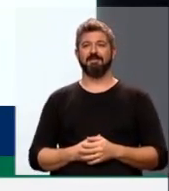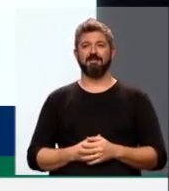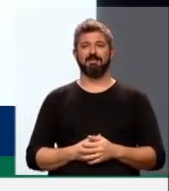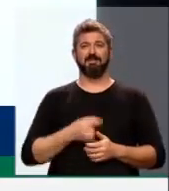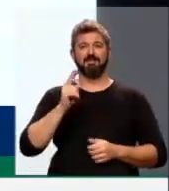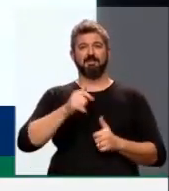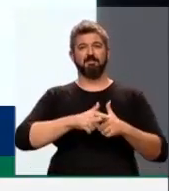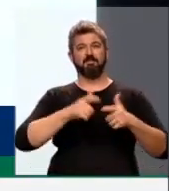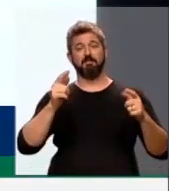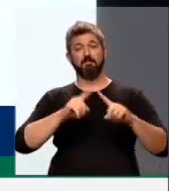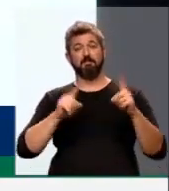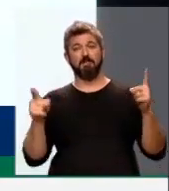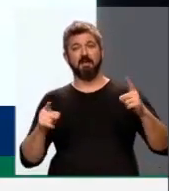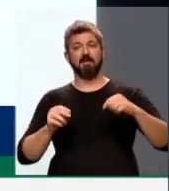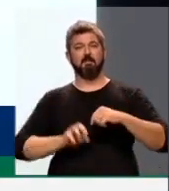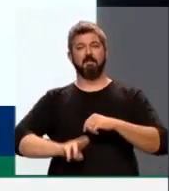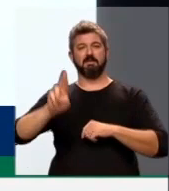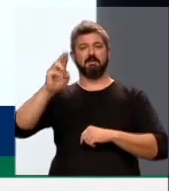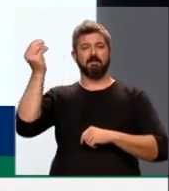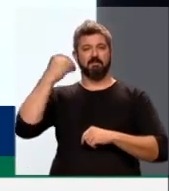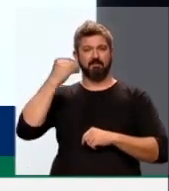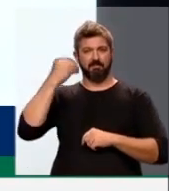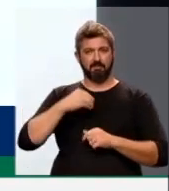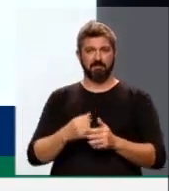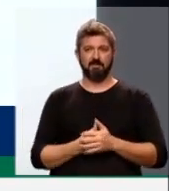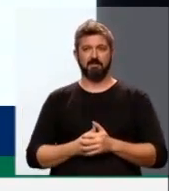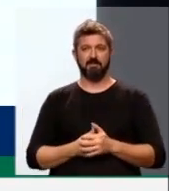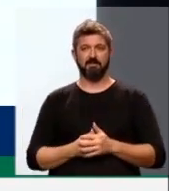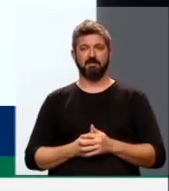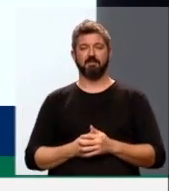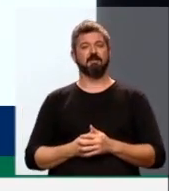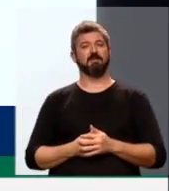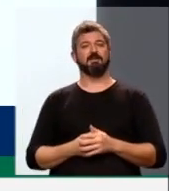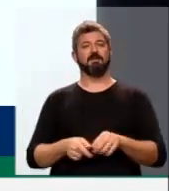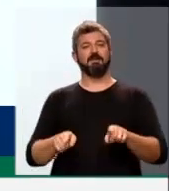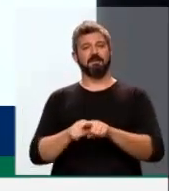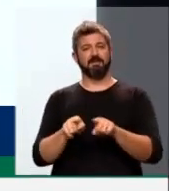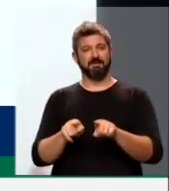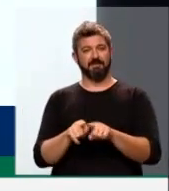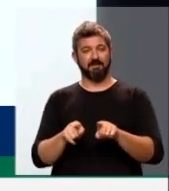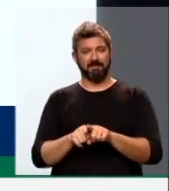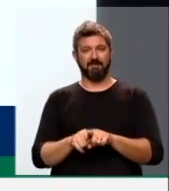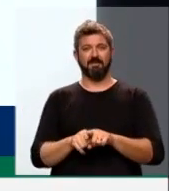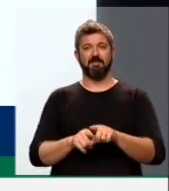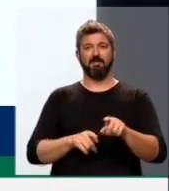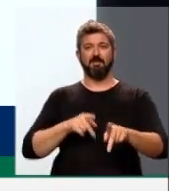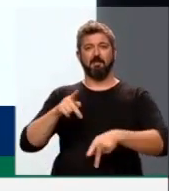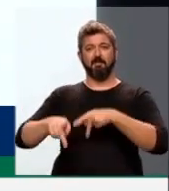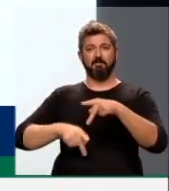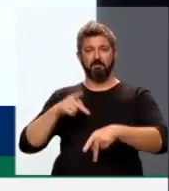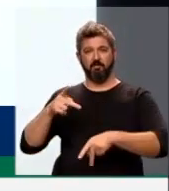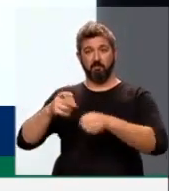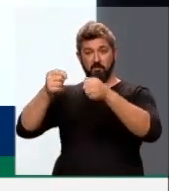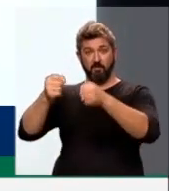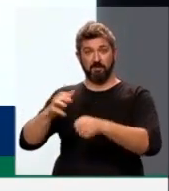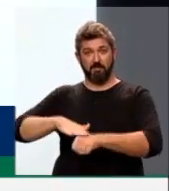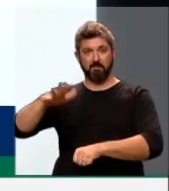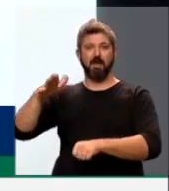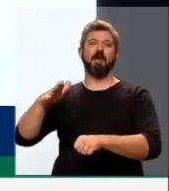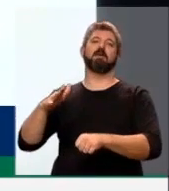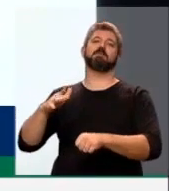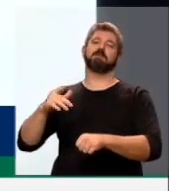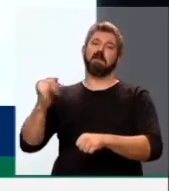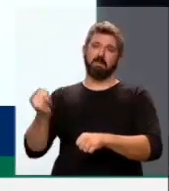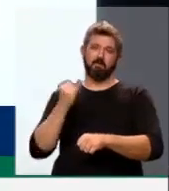infelizmente ainda subrepresentadas, né? Então, popularizar o poder significa ter mais mulheres negras no poder.